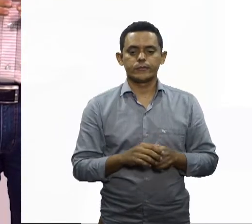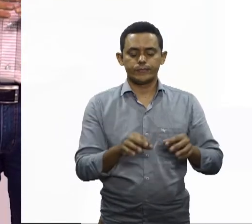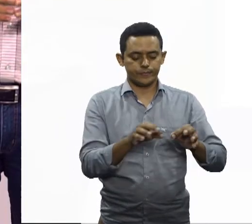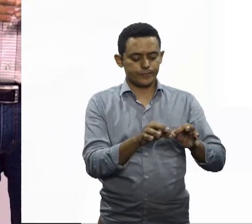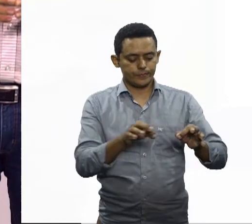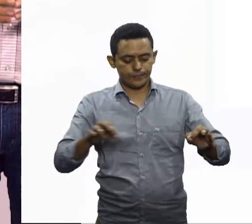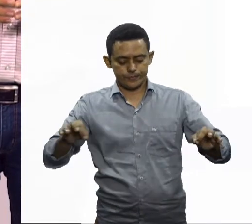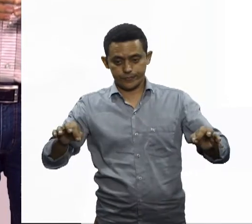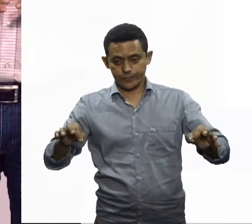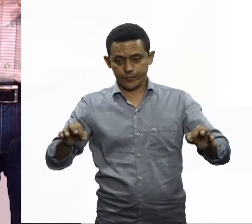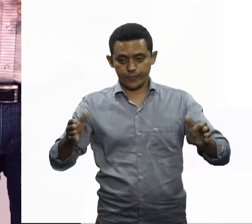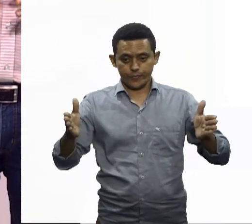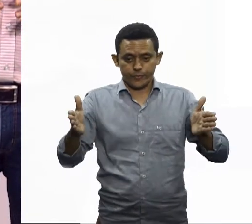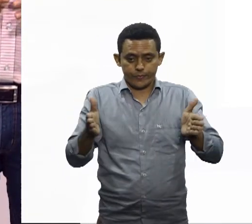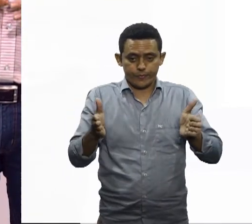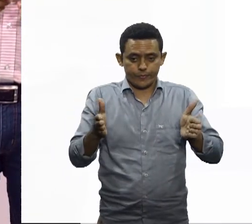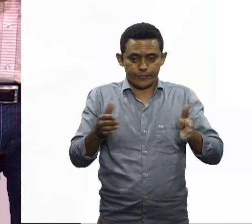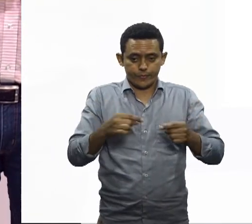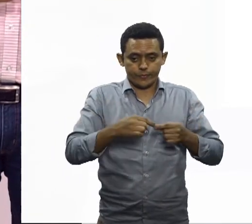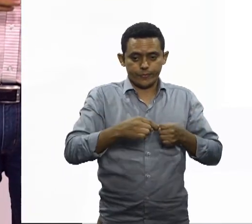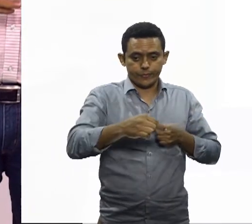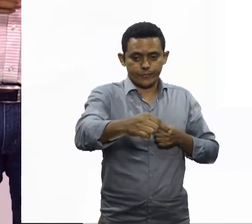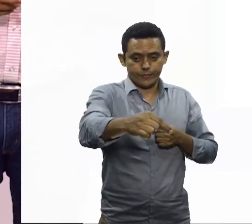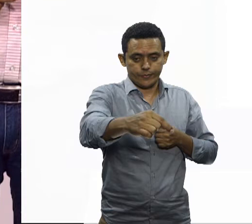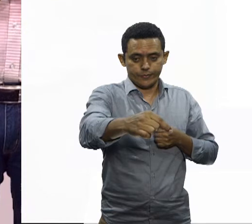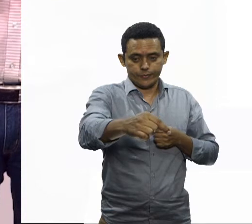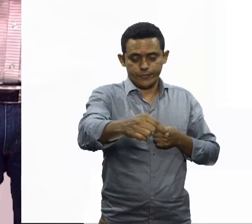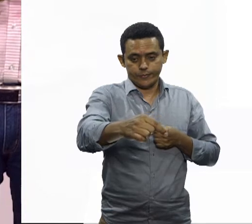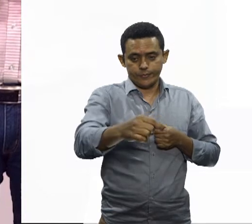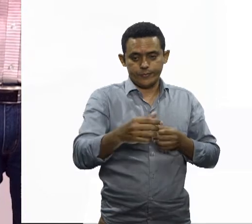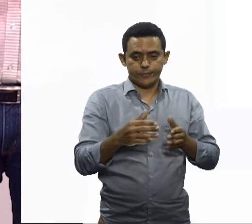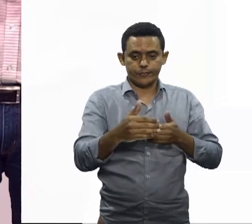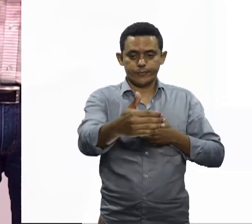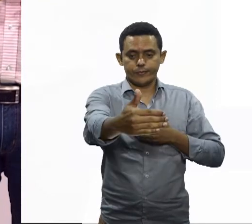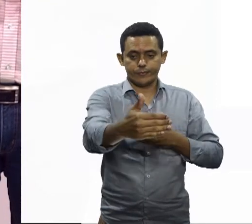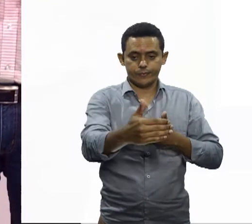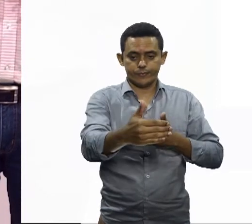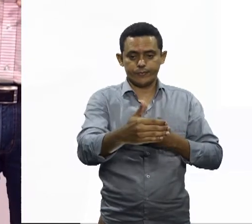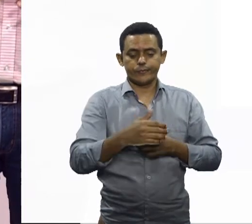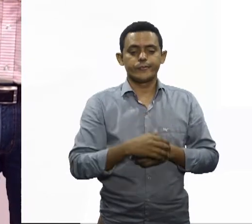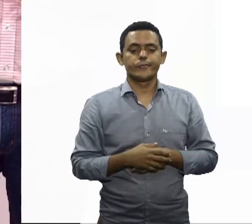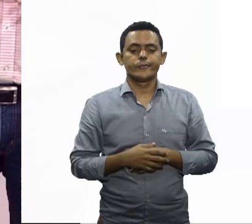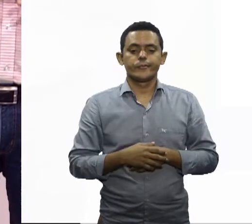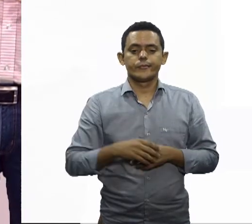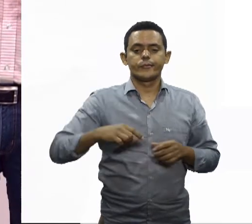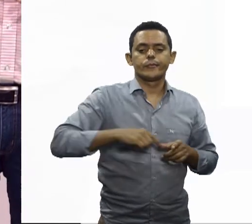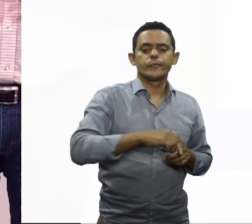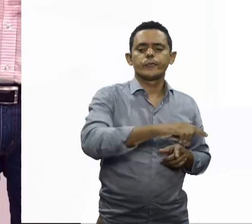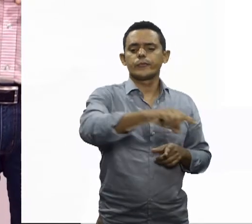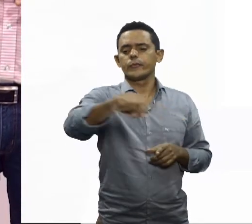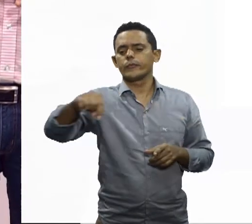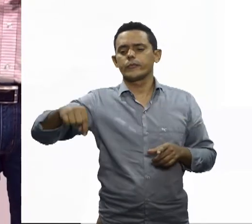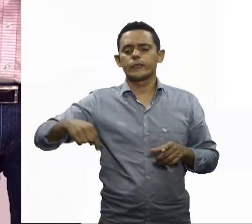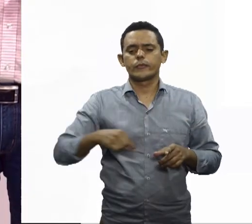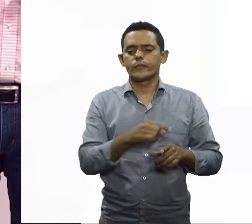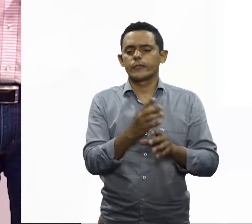medida do comprimento. Pergunta-se, letra A, quantos quilômetros a menina andou no total?